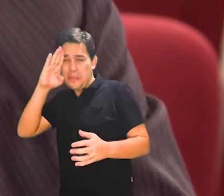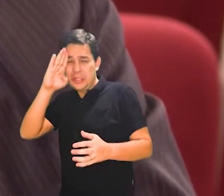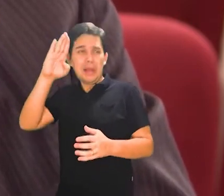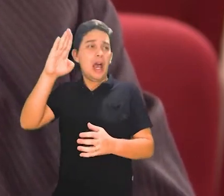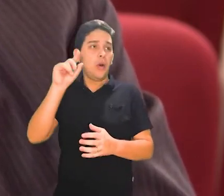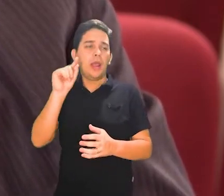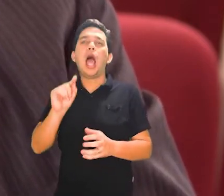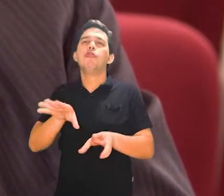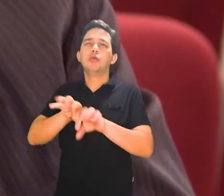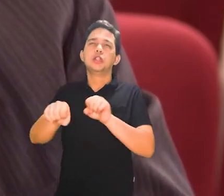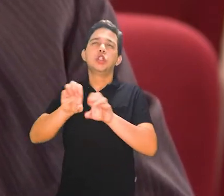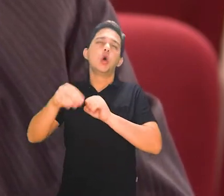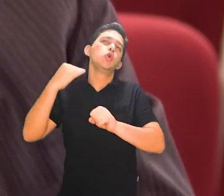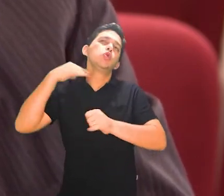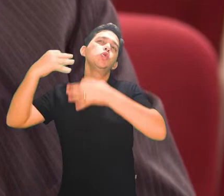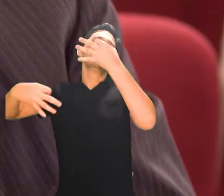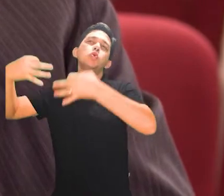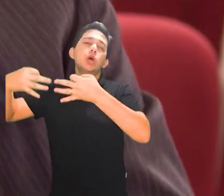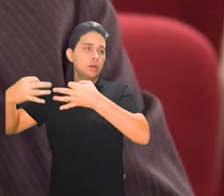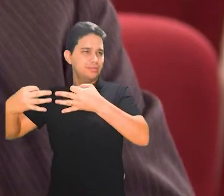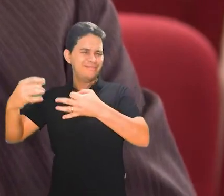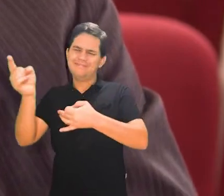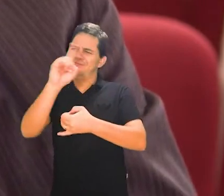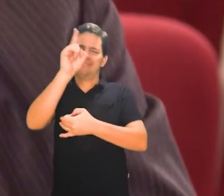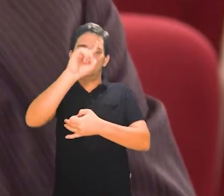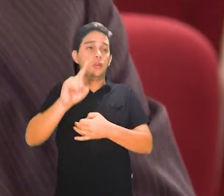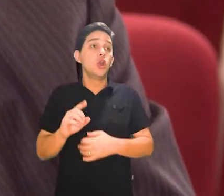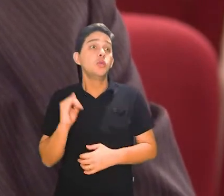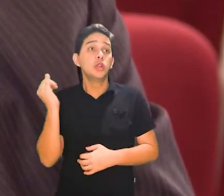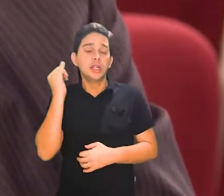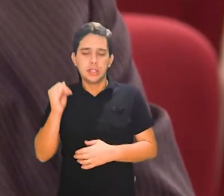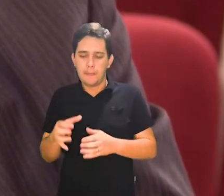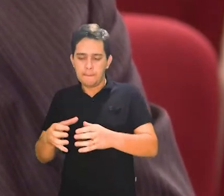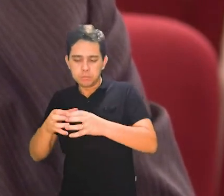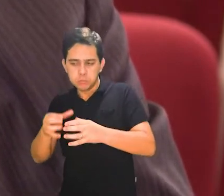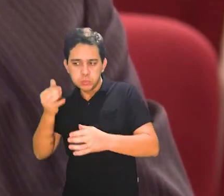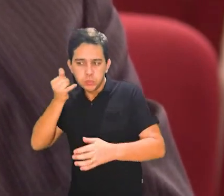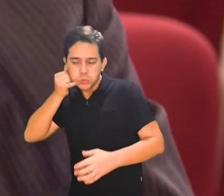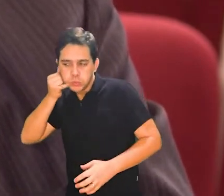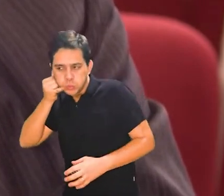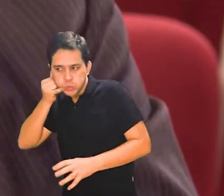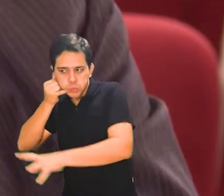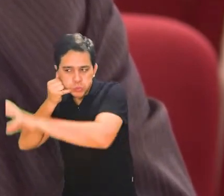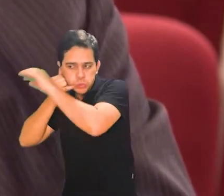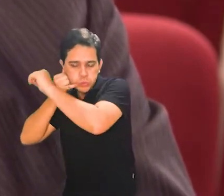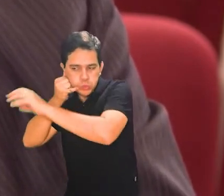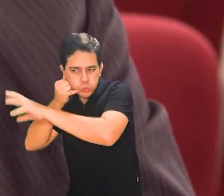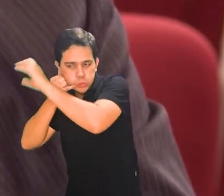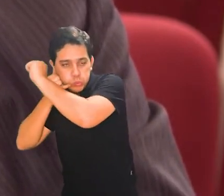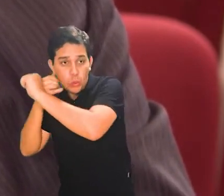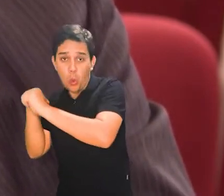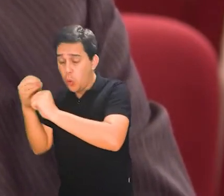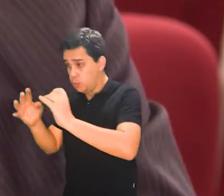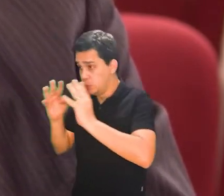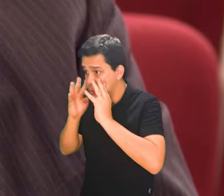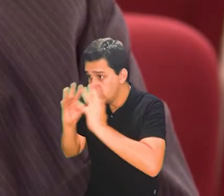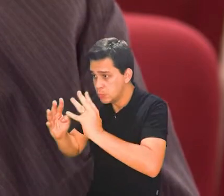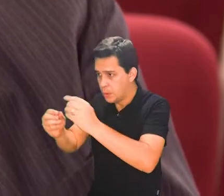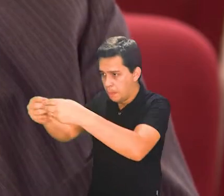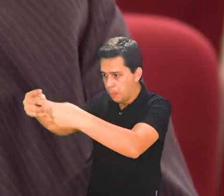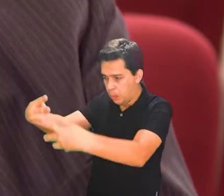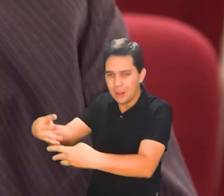é a capacidade de escutar, de ouvir o cidadão. Então, a gente tenta sempre treinar a equipe nessa capacidade de